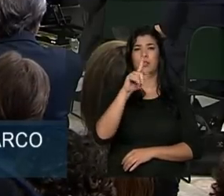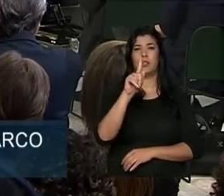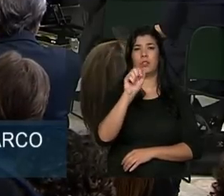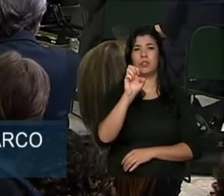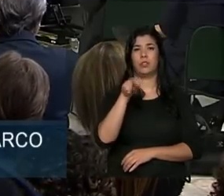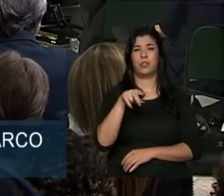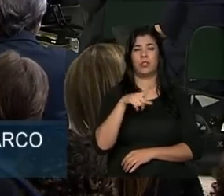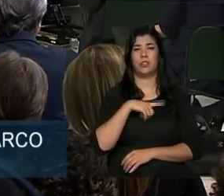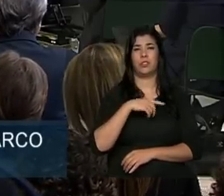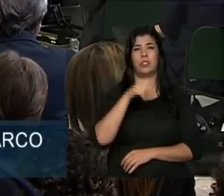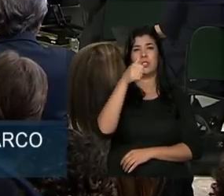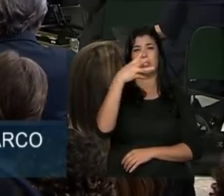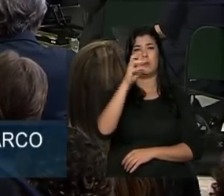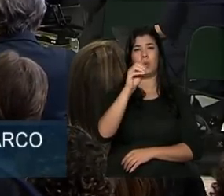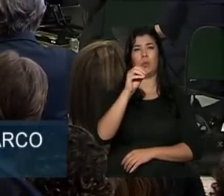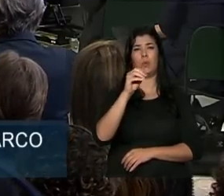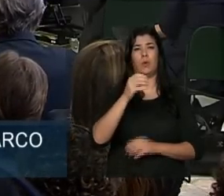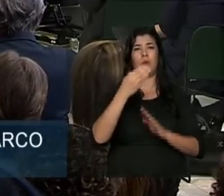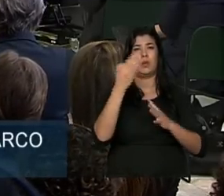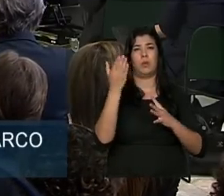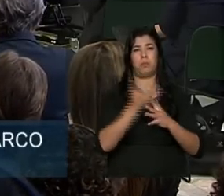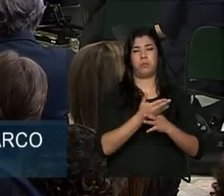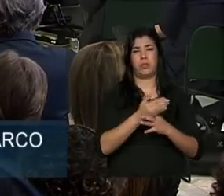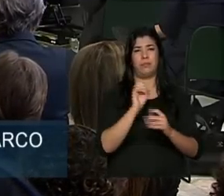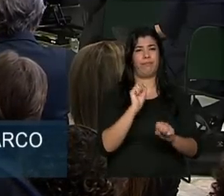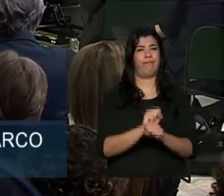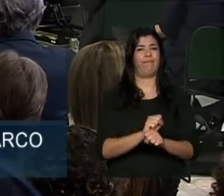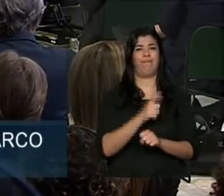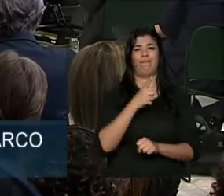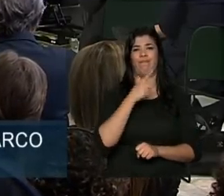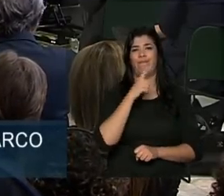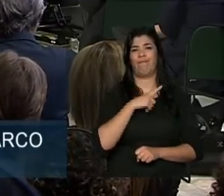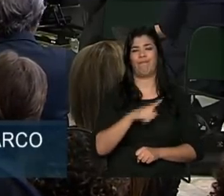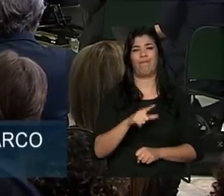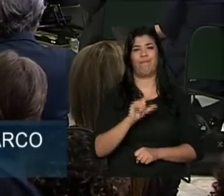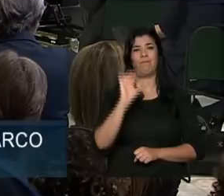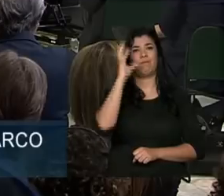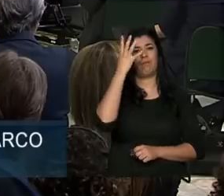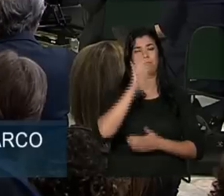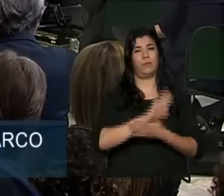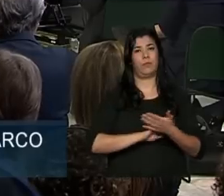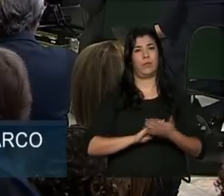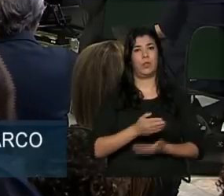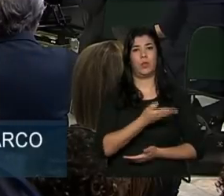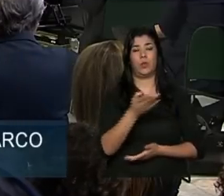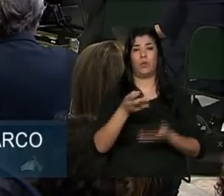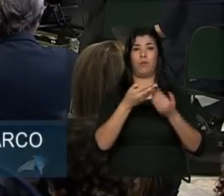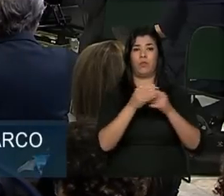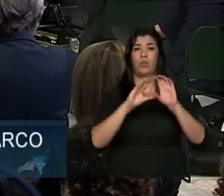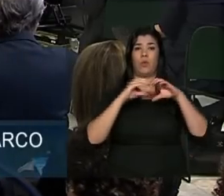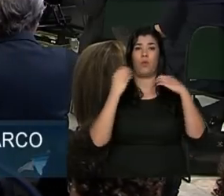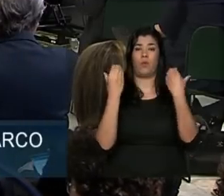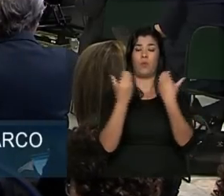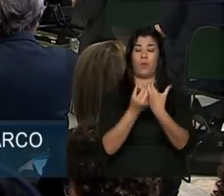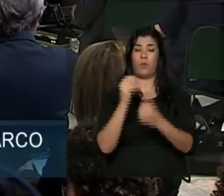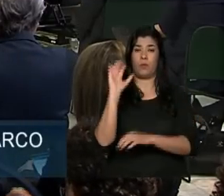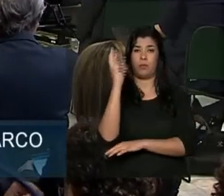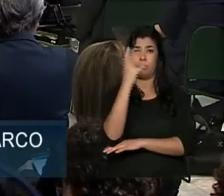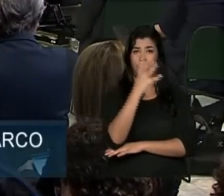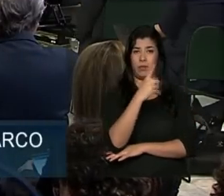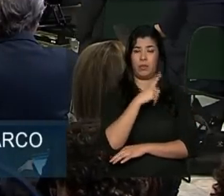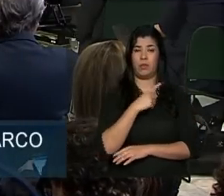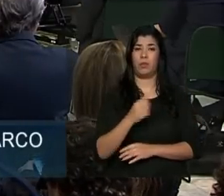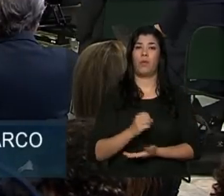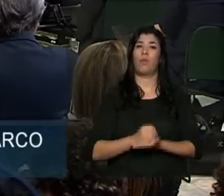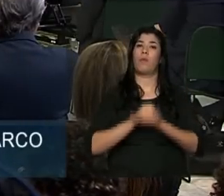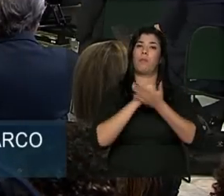processos paralisados, não se tomava decisão. Eu quero fazer um reconhecimento público aqui ao Conselho, que, com base no apoio da Advocacia Geral